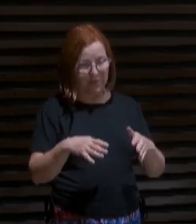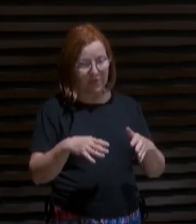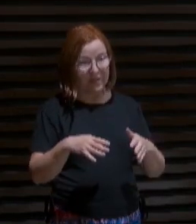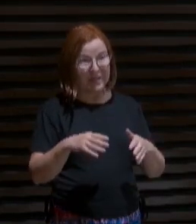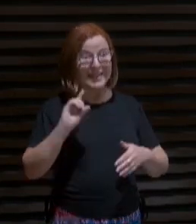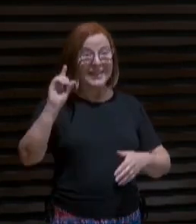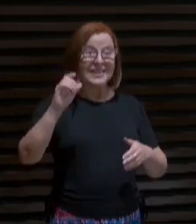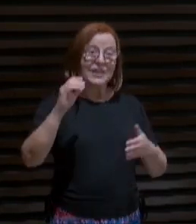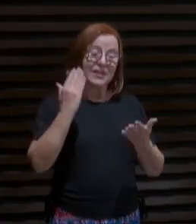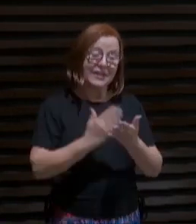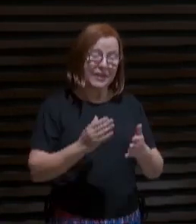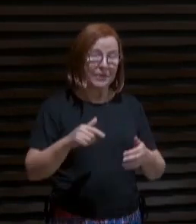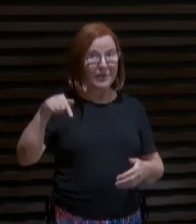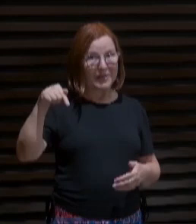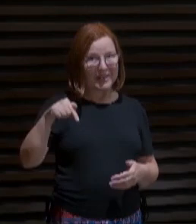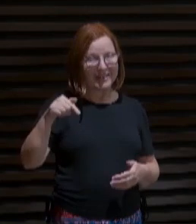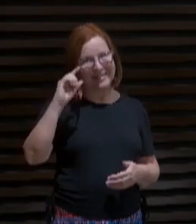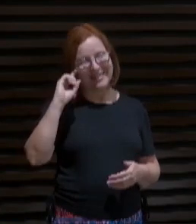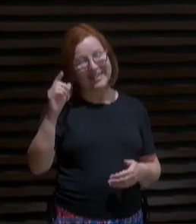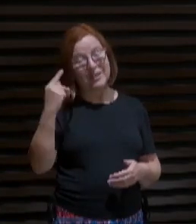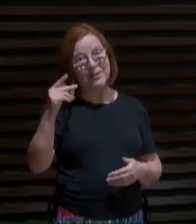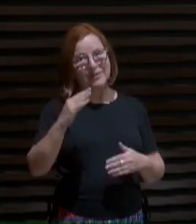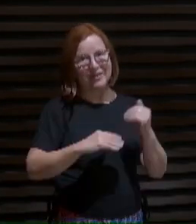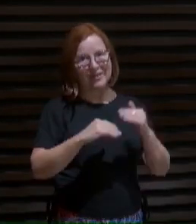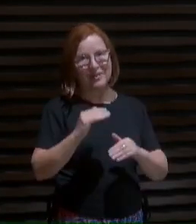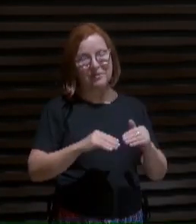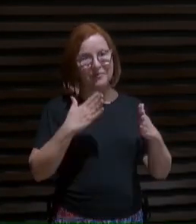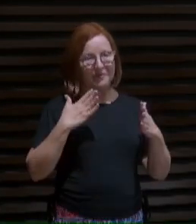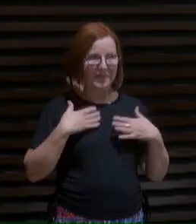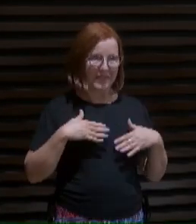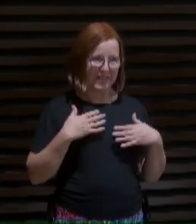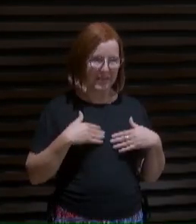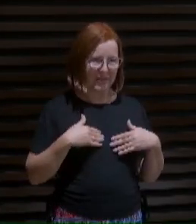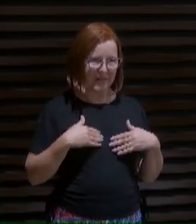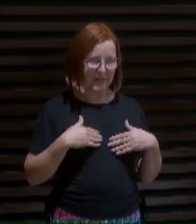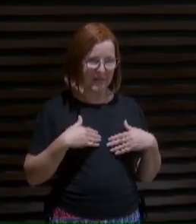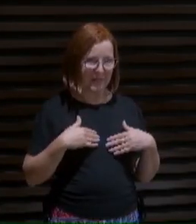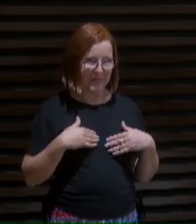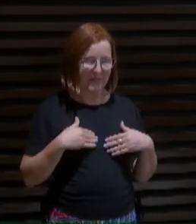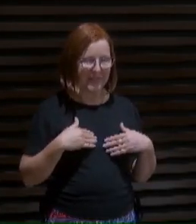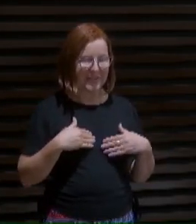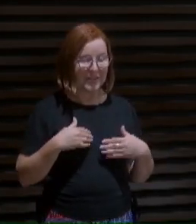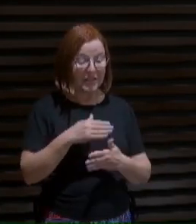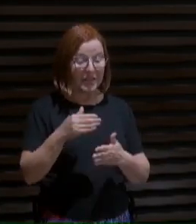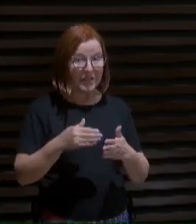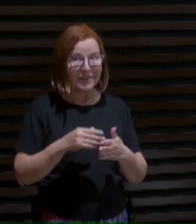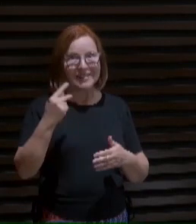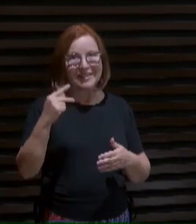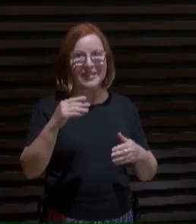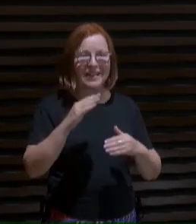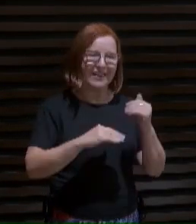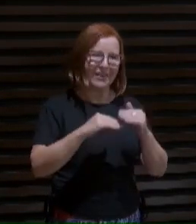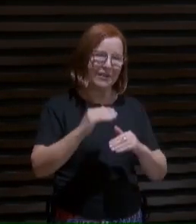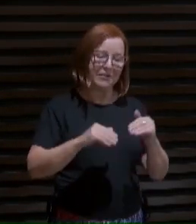7º dia a sua obra que fizera, descansou nesse dia de toda a sua obra que